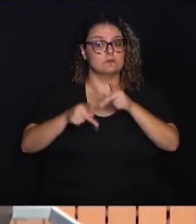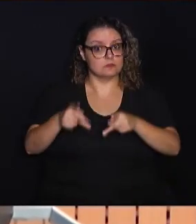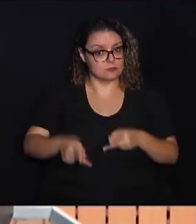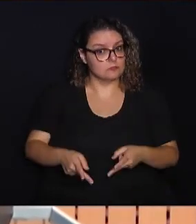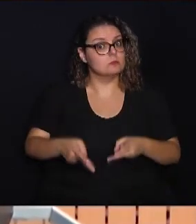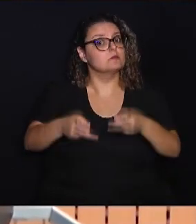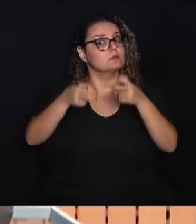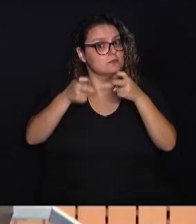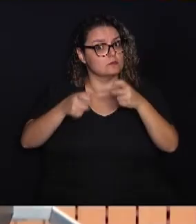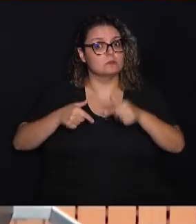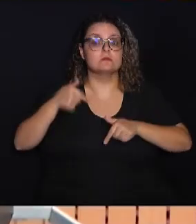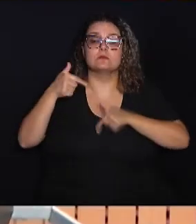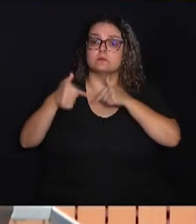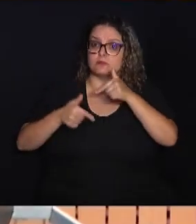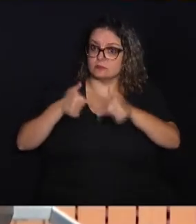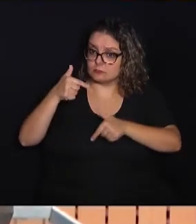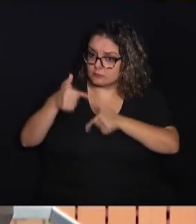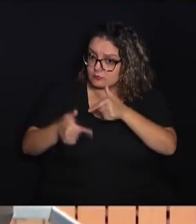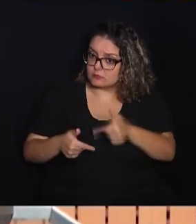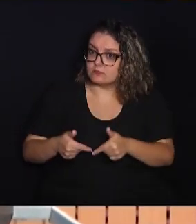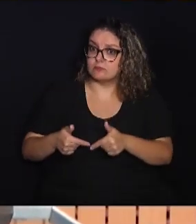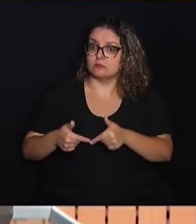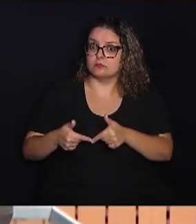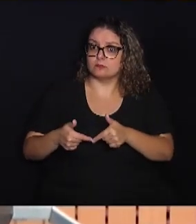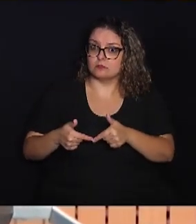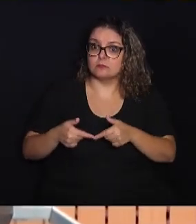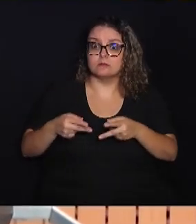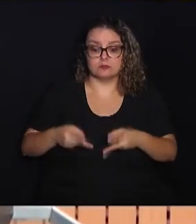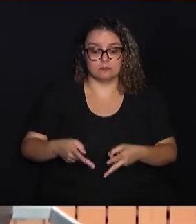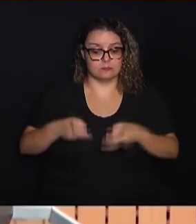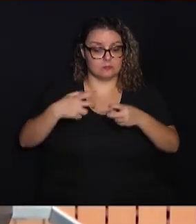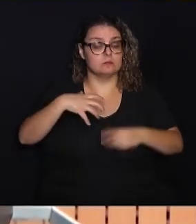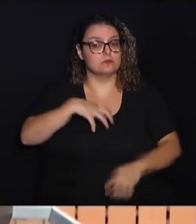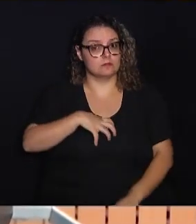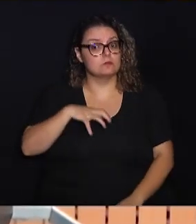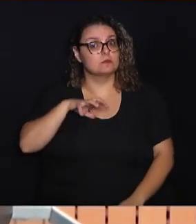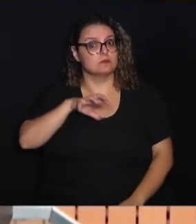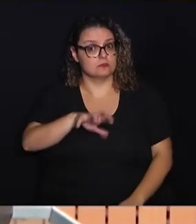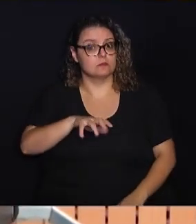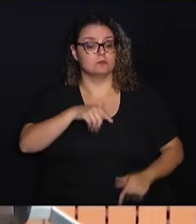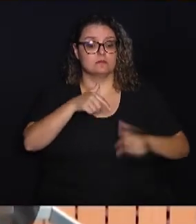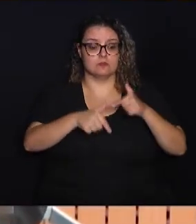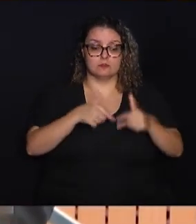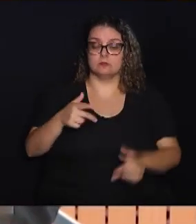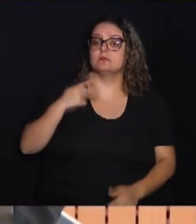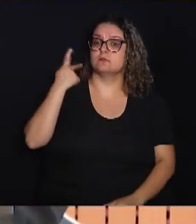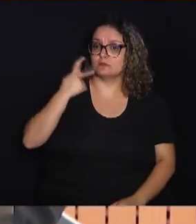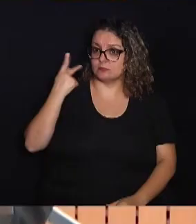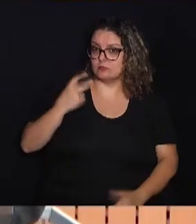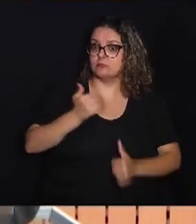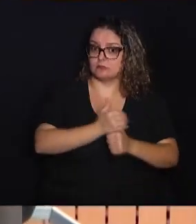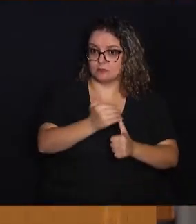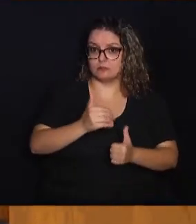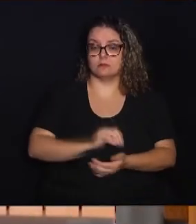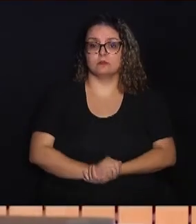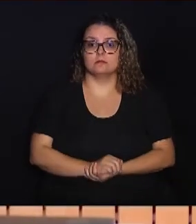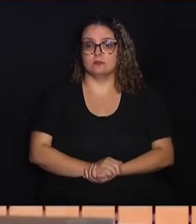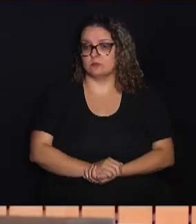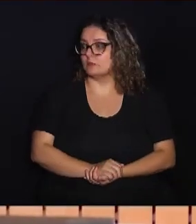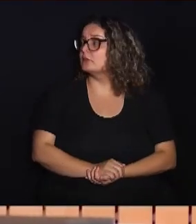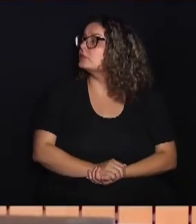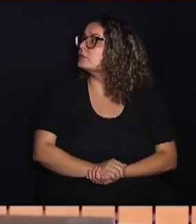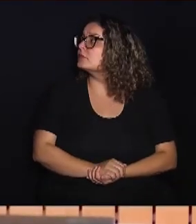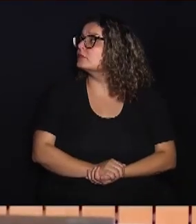reconheceu o trabalho o da forma como os vereadores exerceram seus mandatos quero